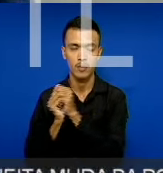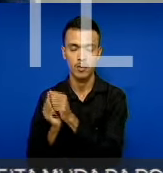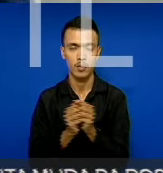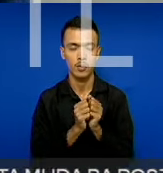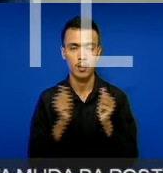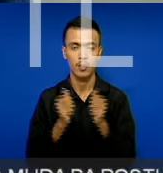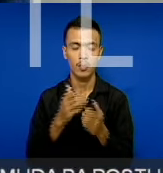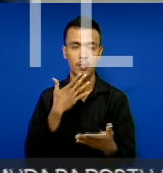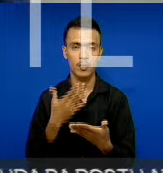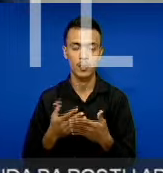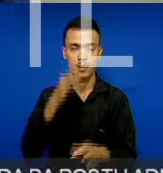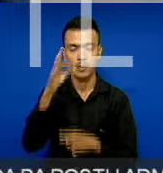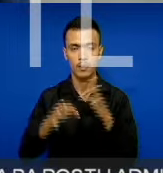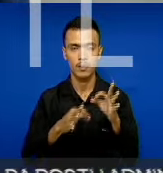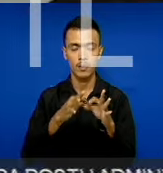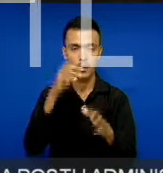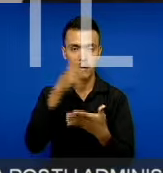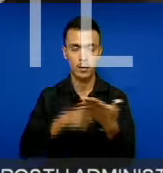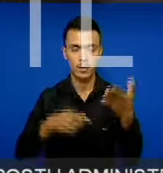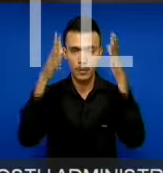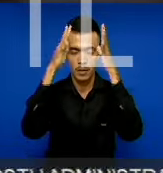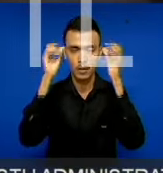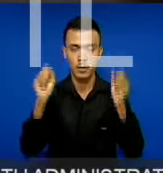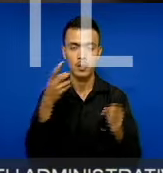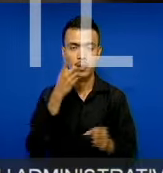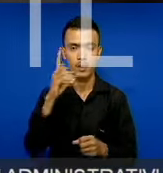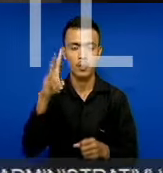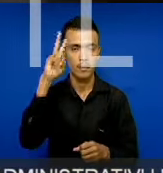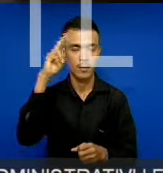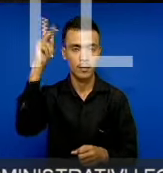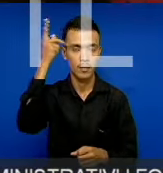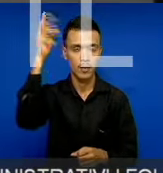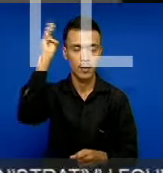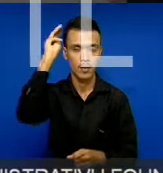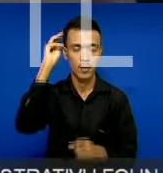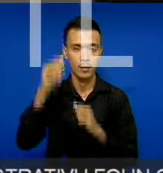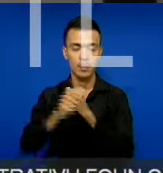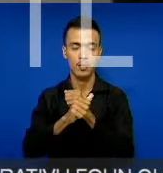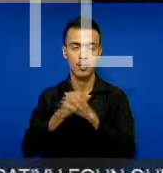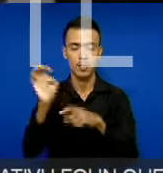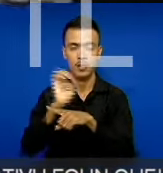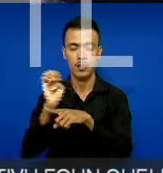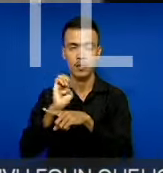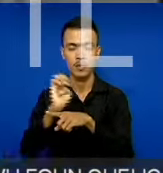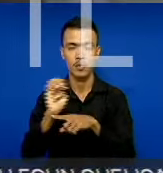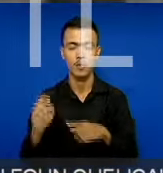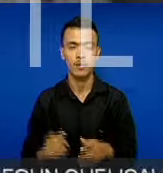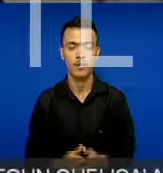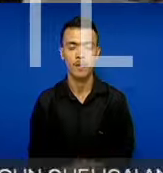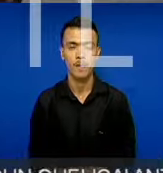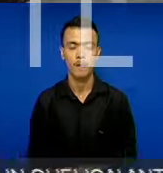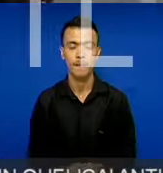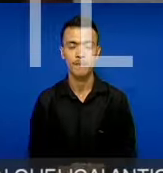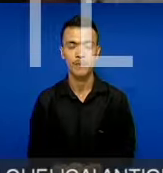garante, sai da maca presidente a nós. Vice-primeiro-ministro, ministro coordenador assunto econômico, no ministro Turismo e Ambiente,